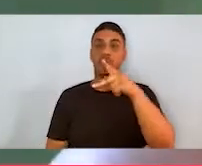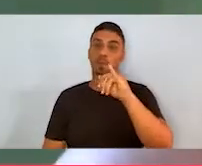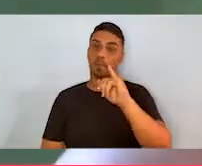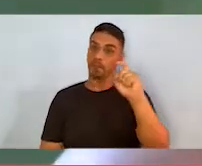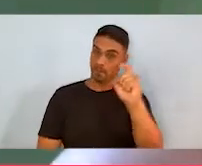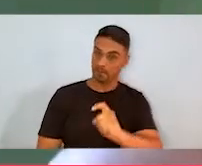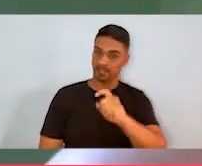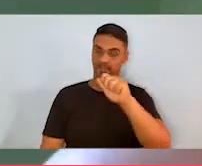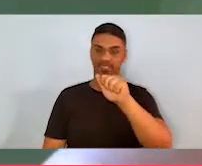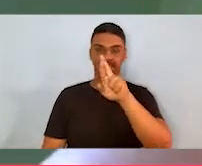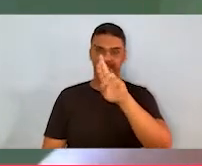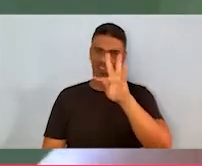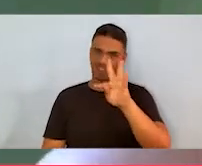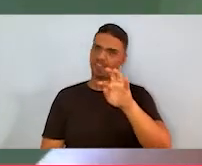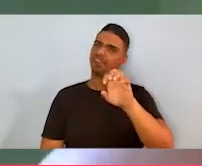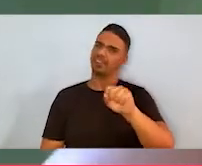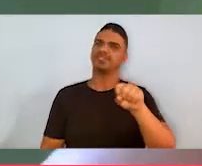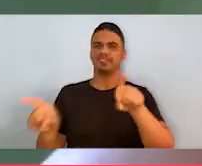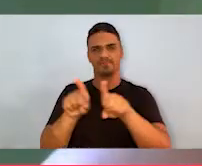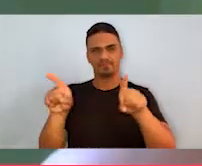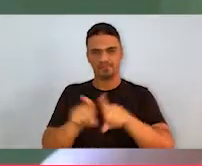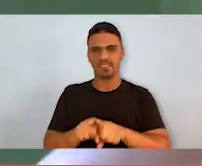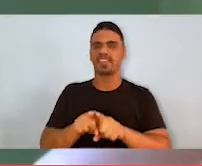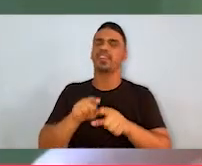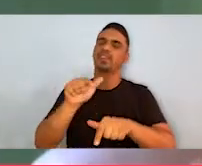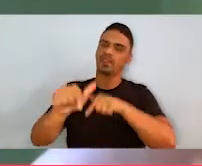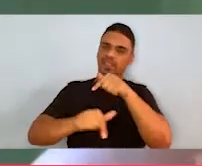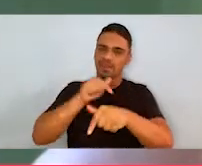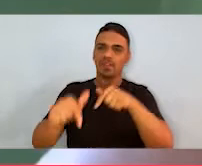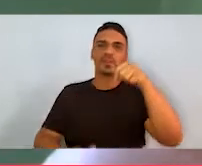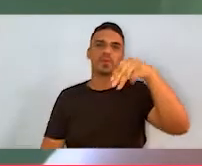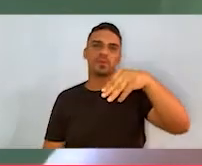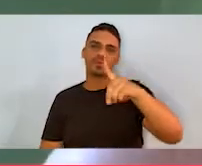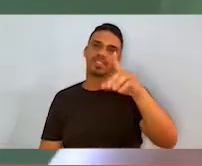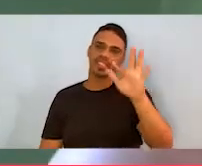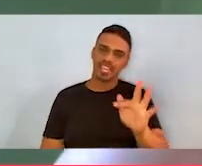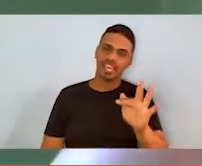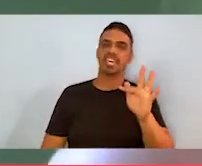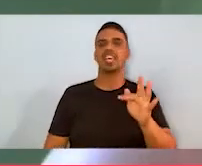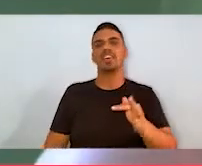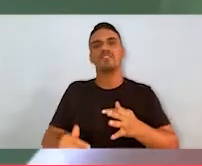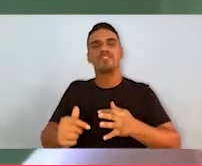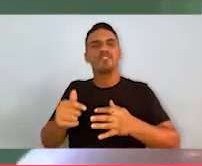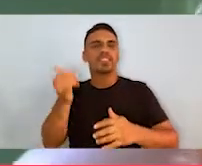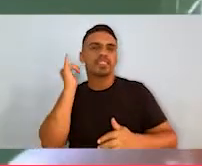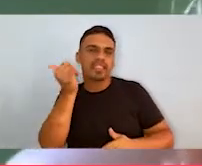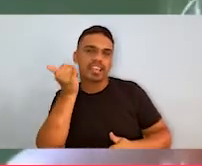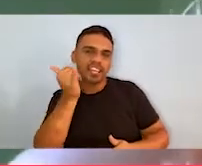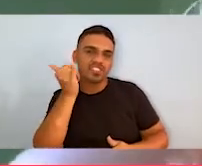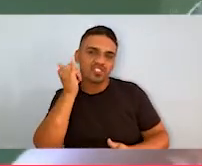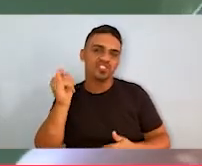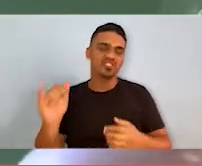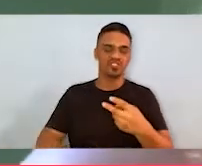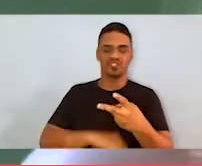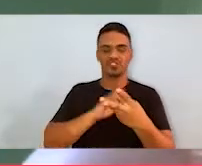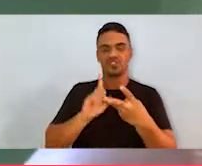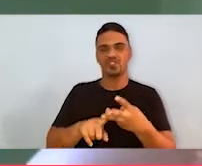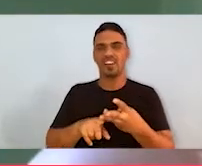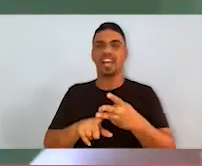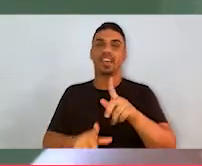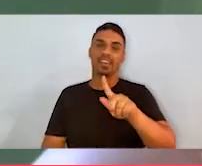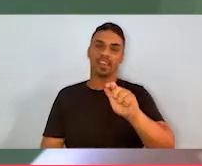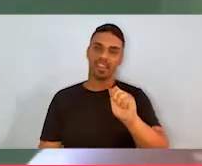também aí na questão de game dev também, então sei um pouquinho de narrativa, sei um pouquinho de